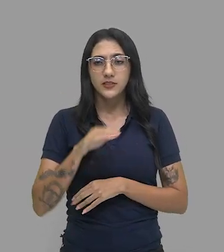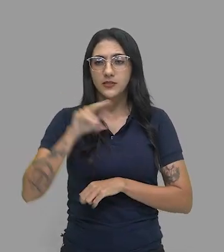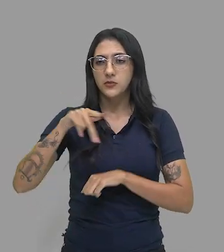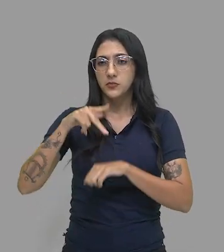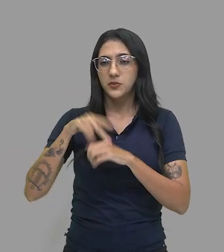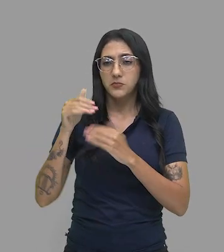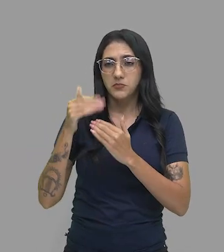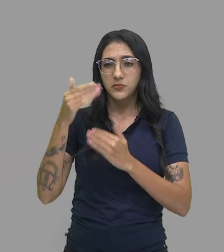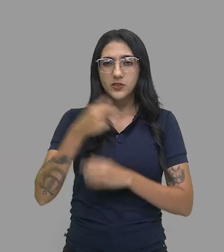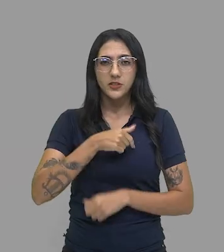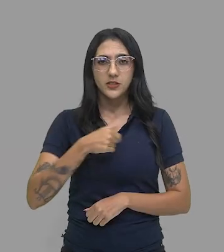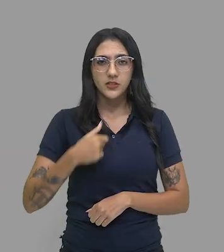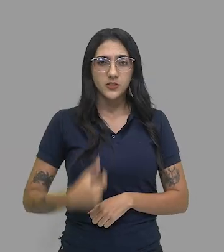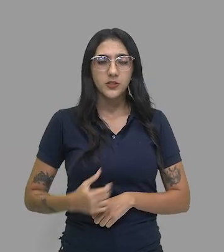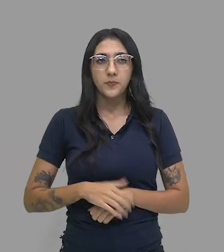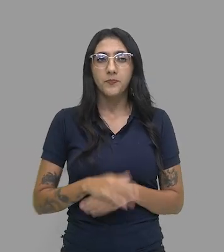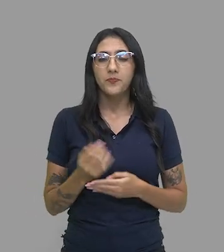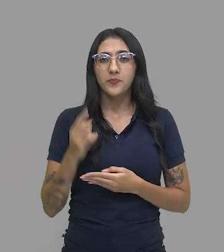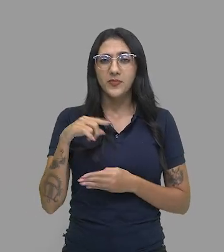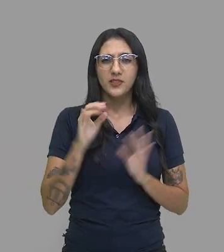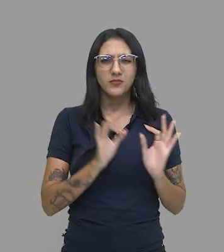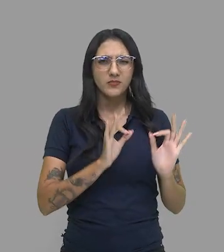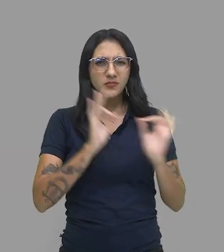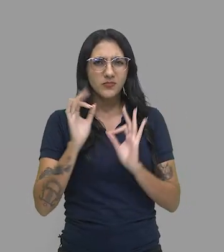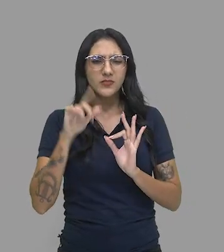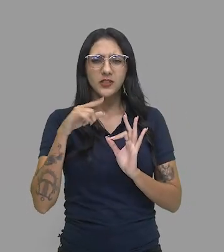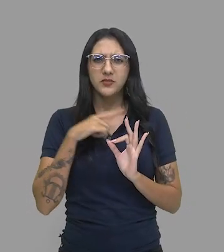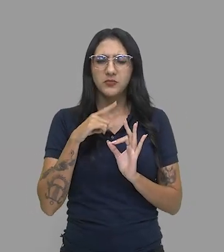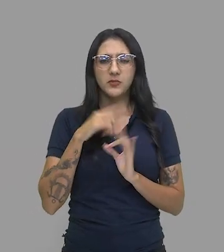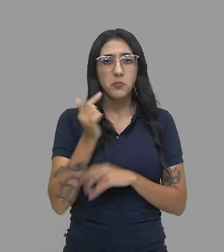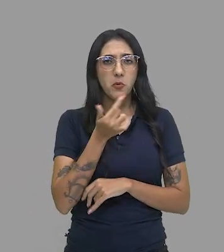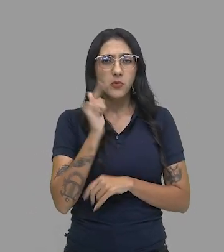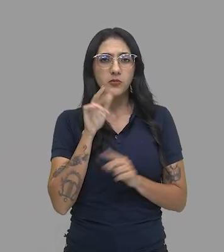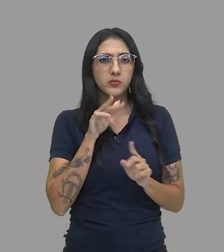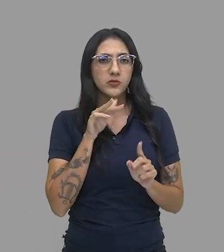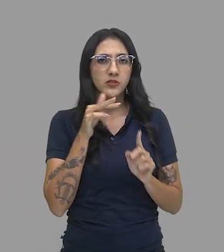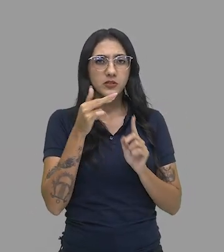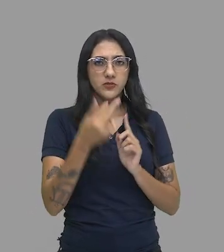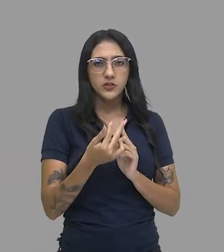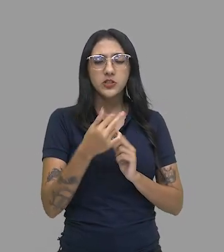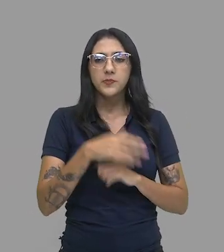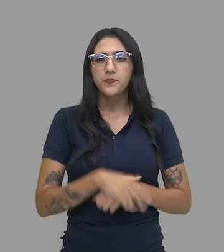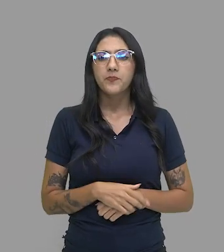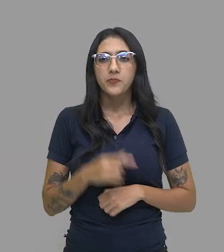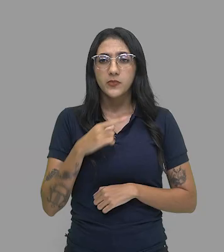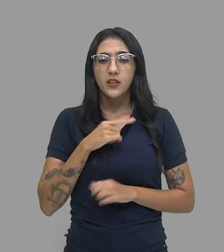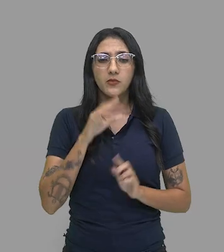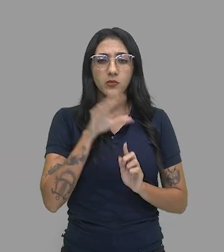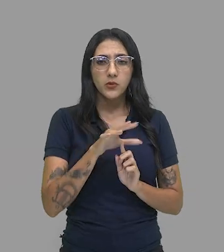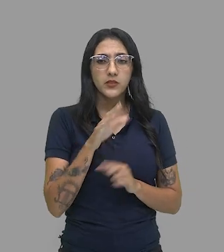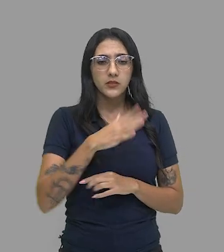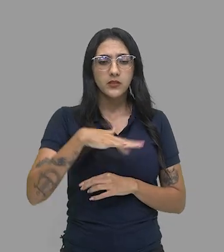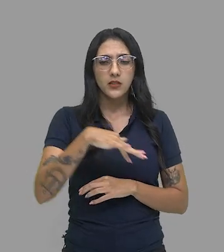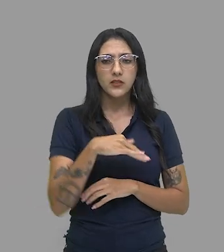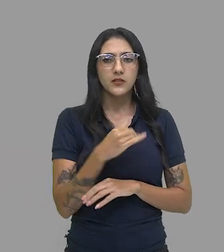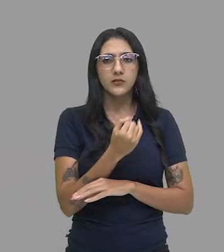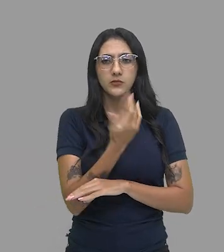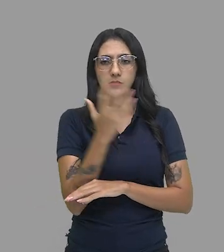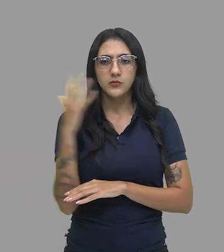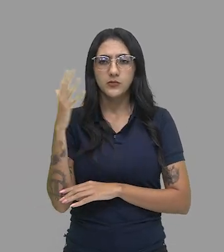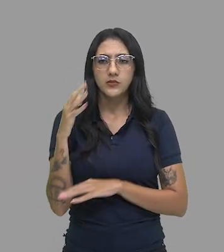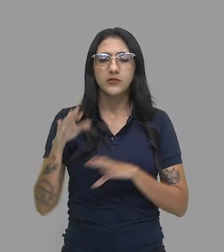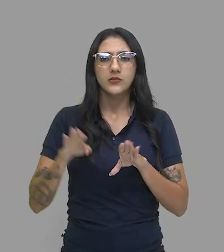Então, esse documentário vai mostrar uma outra realidade, que além de afetar o meio ambiente,